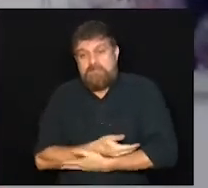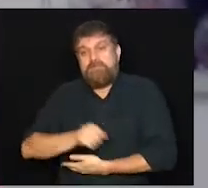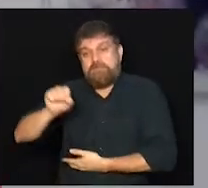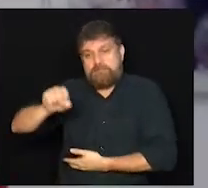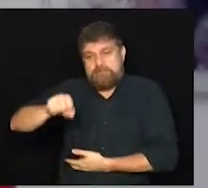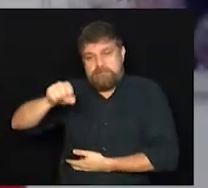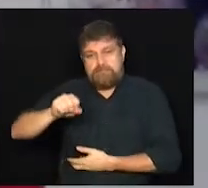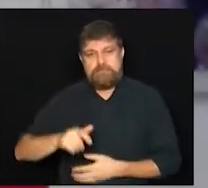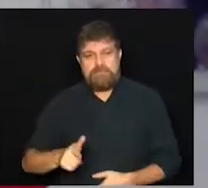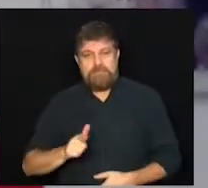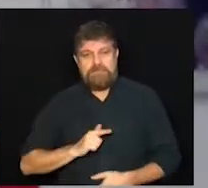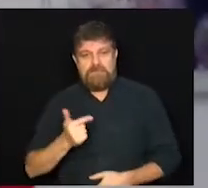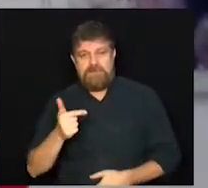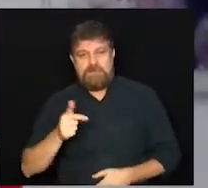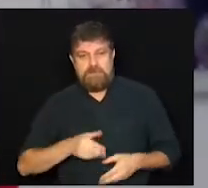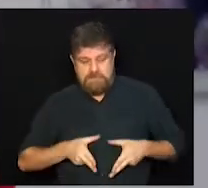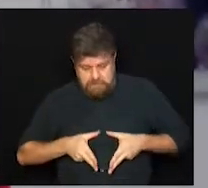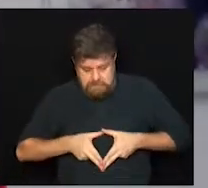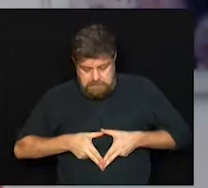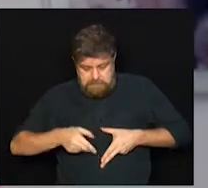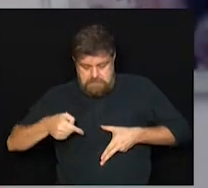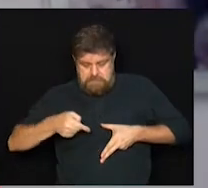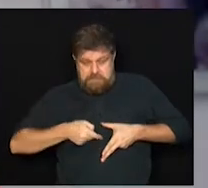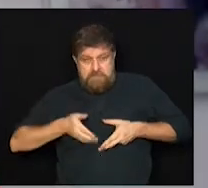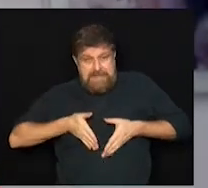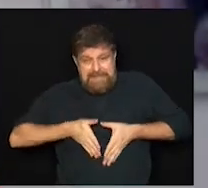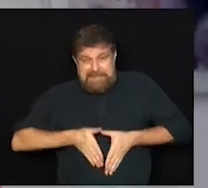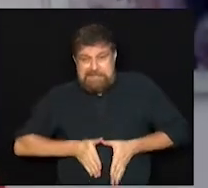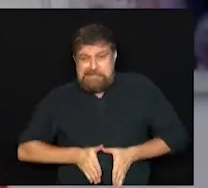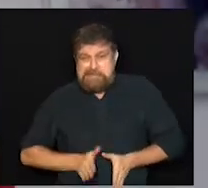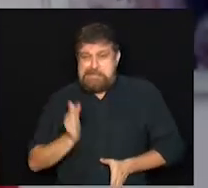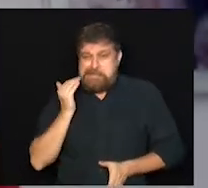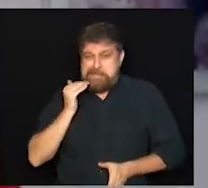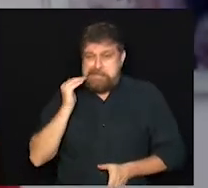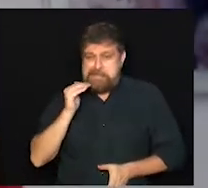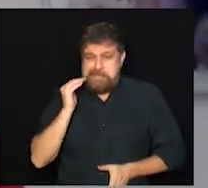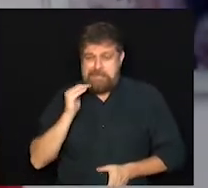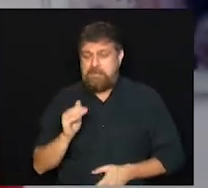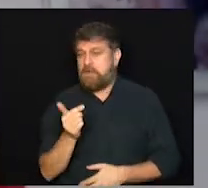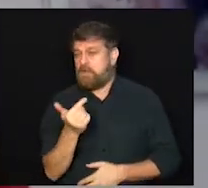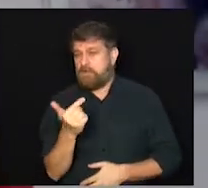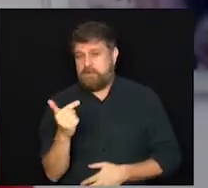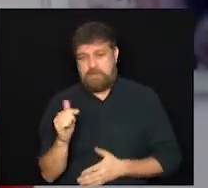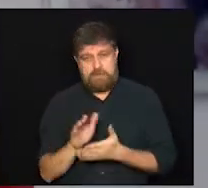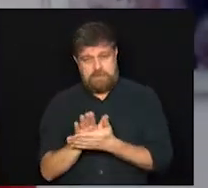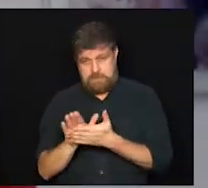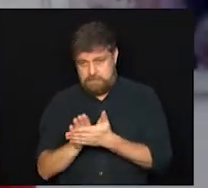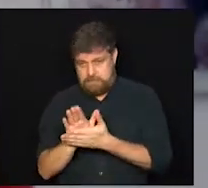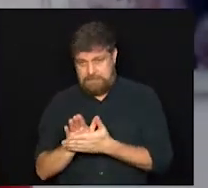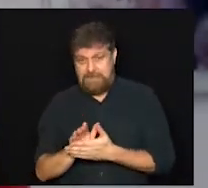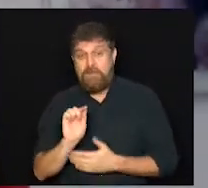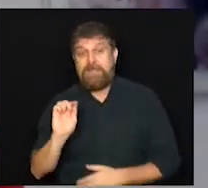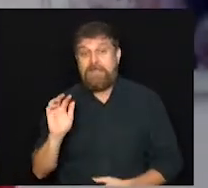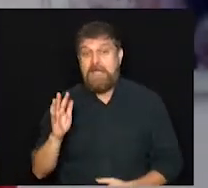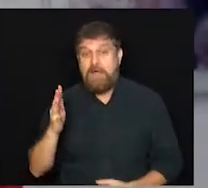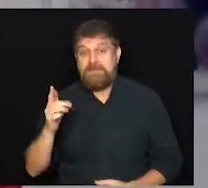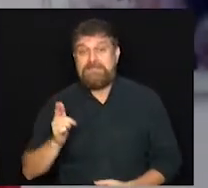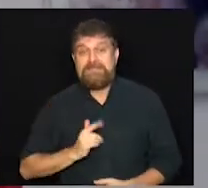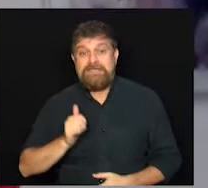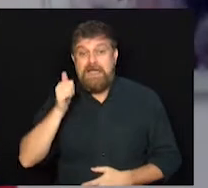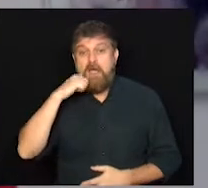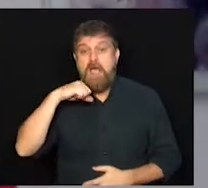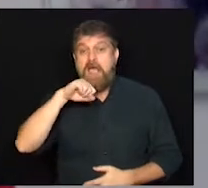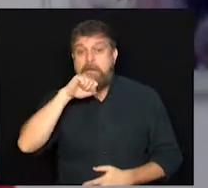do tipo malformação no recém-nascido, isso não. Mas nós temos tido, mais recentemente, mães